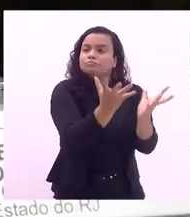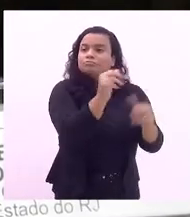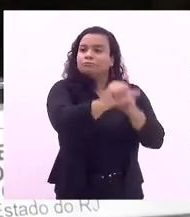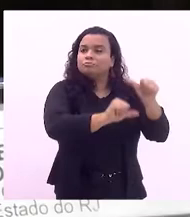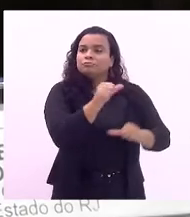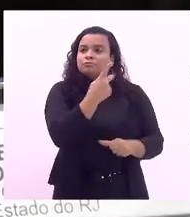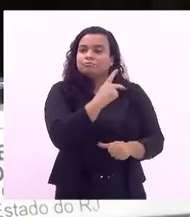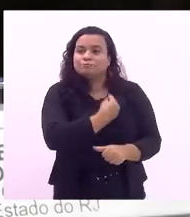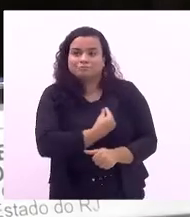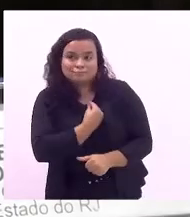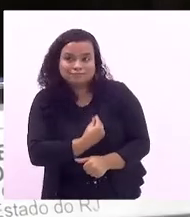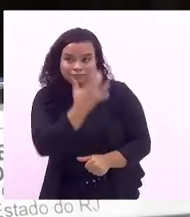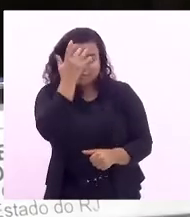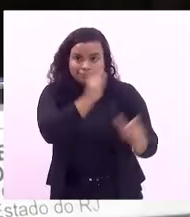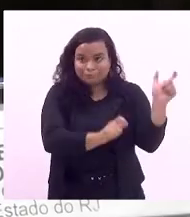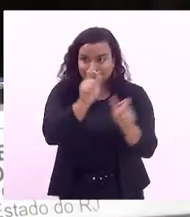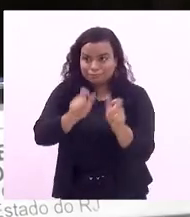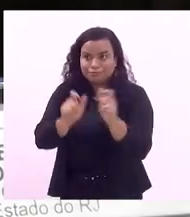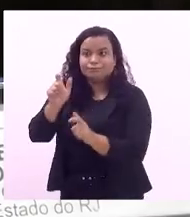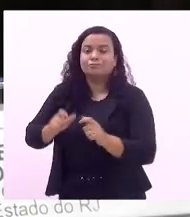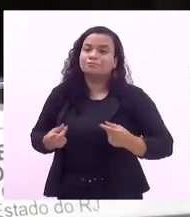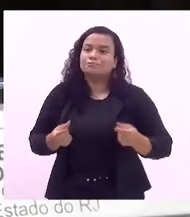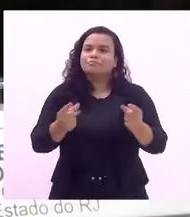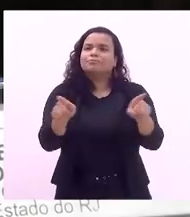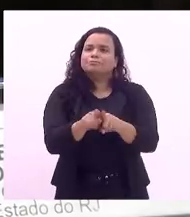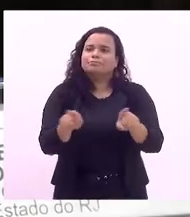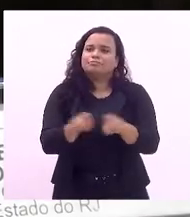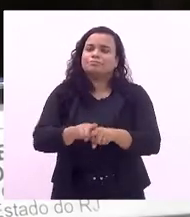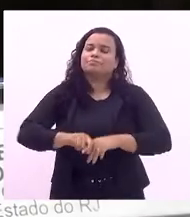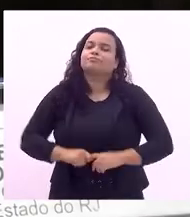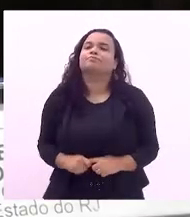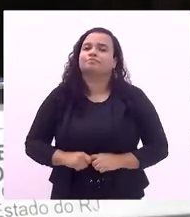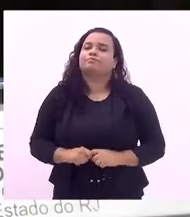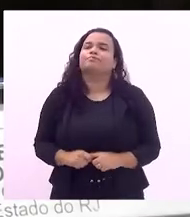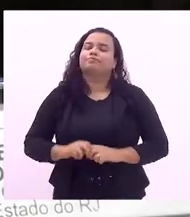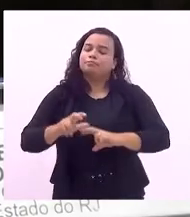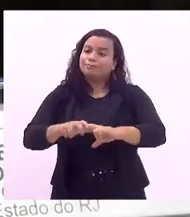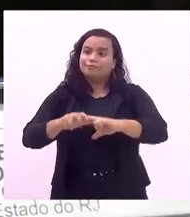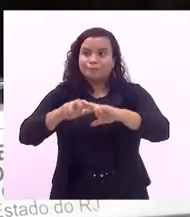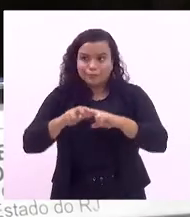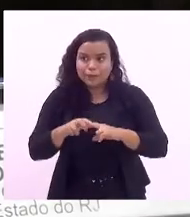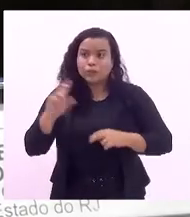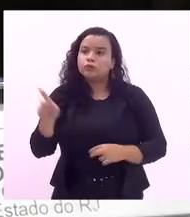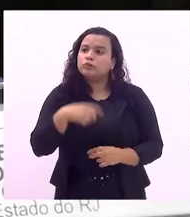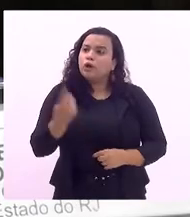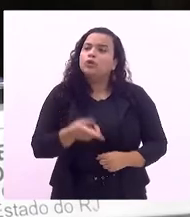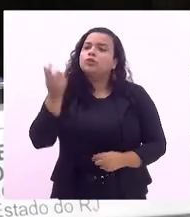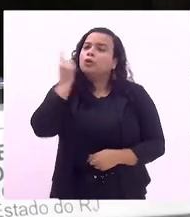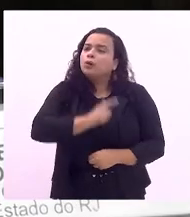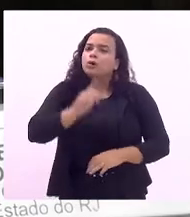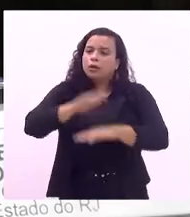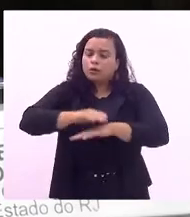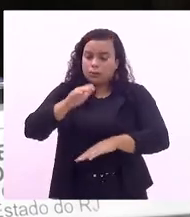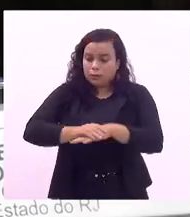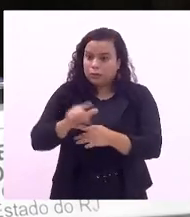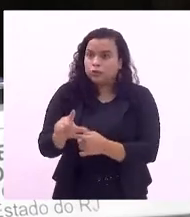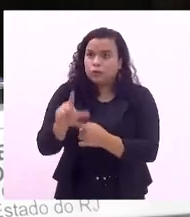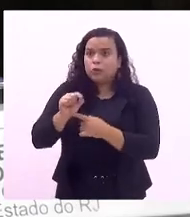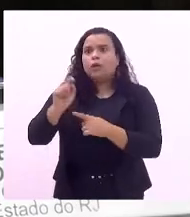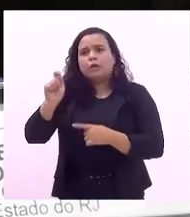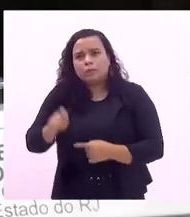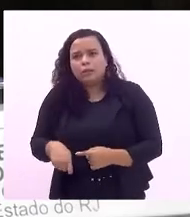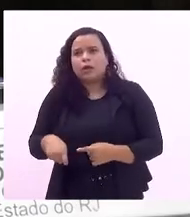dia EA vida e até a eternidade de alguém por isso que possamos todos escolher o